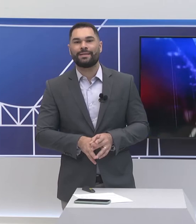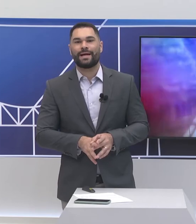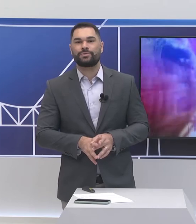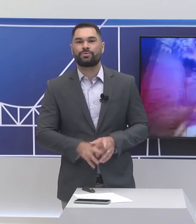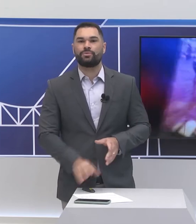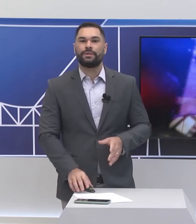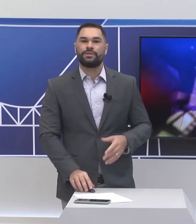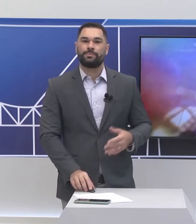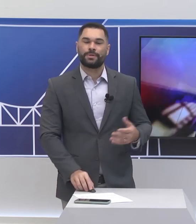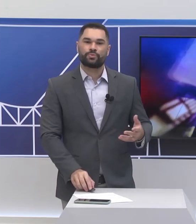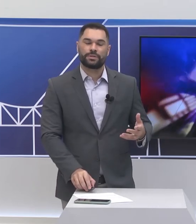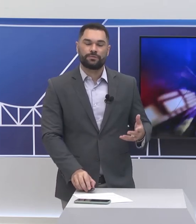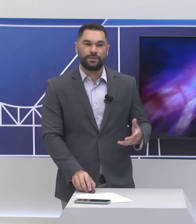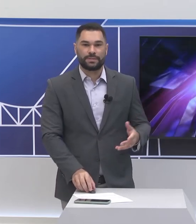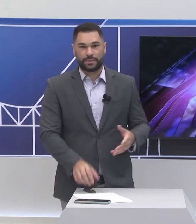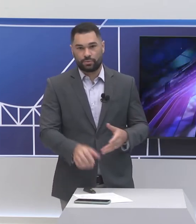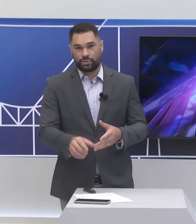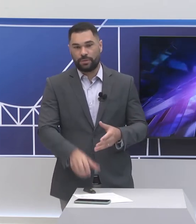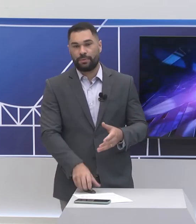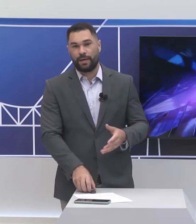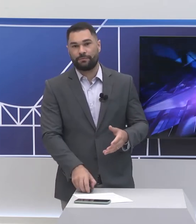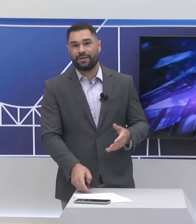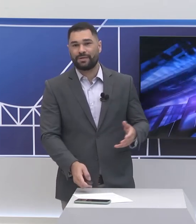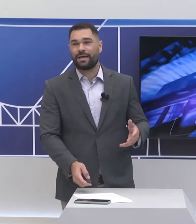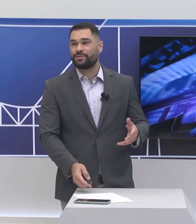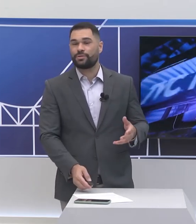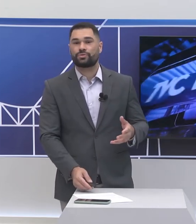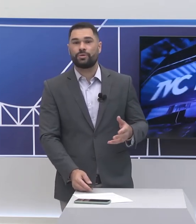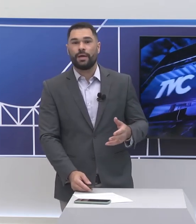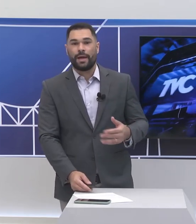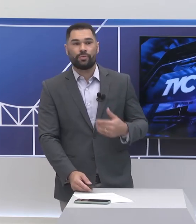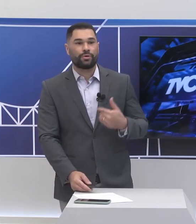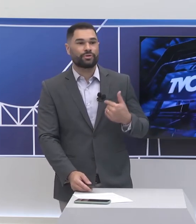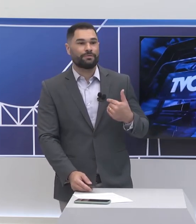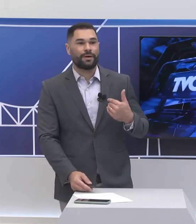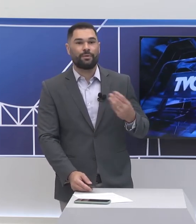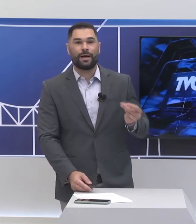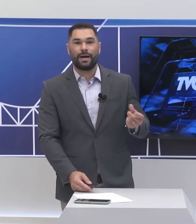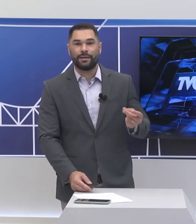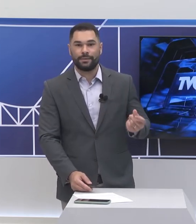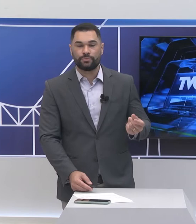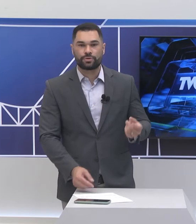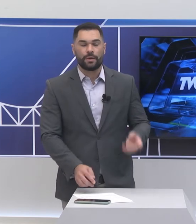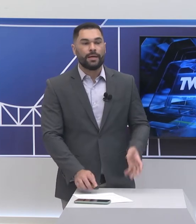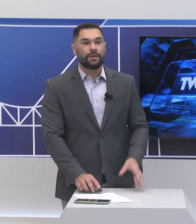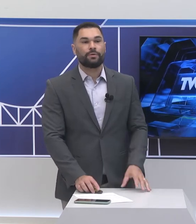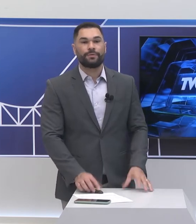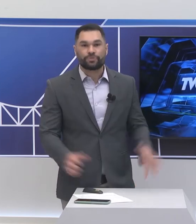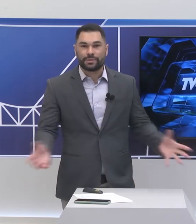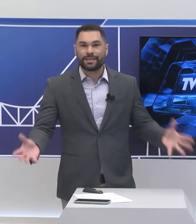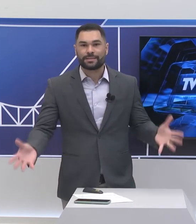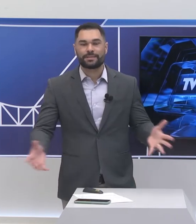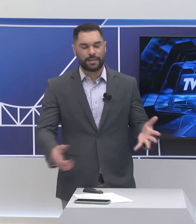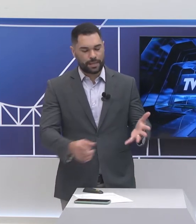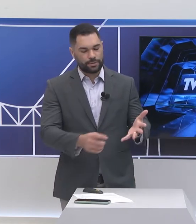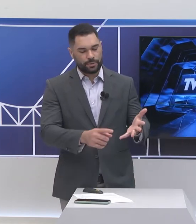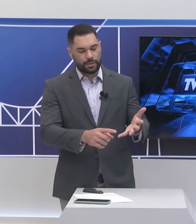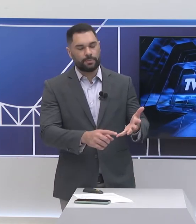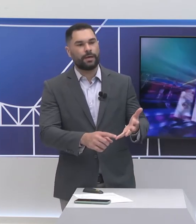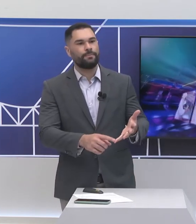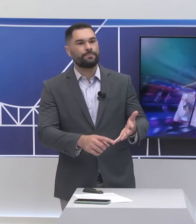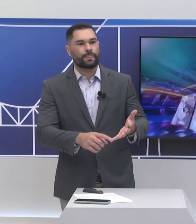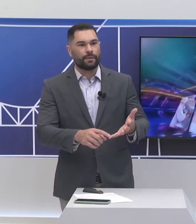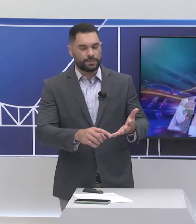do Cadastro de Pessoas Físicas, o CPF. Na verdade, isso é algo que eu já falo há anos. Eu não vejo necessidade de